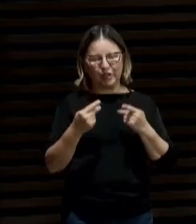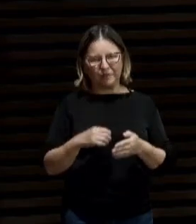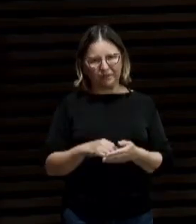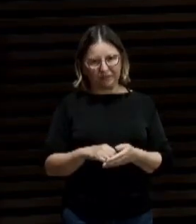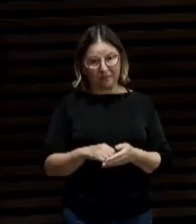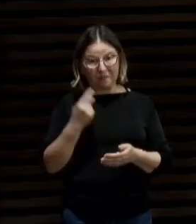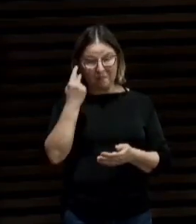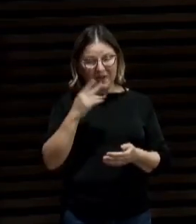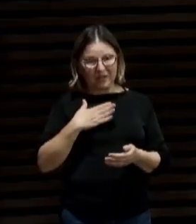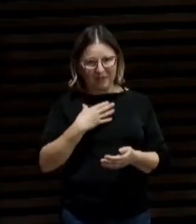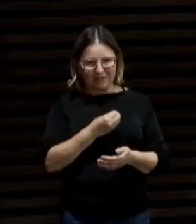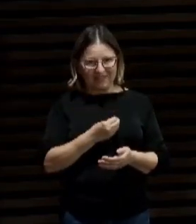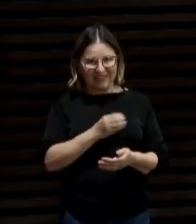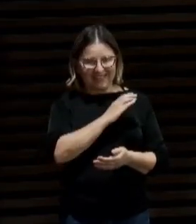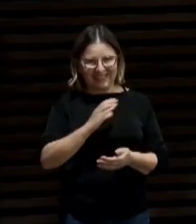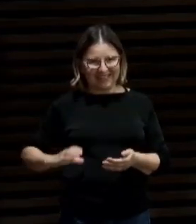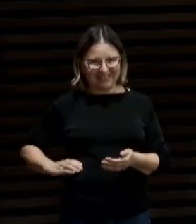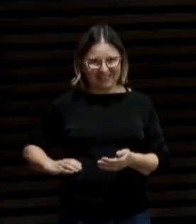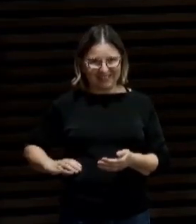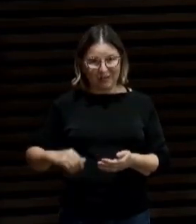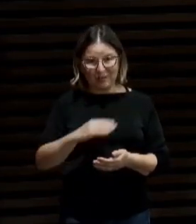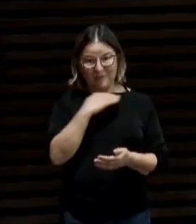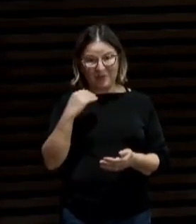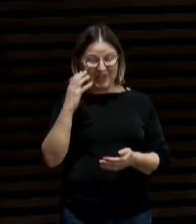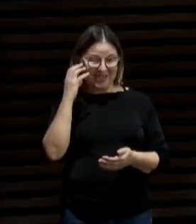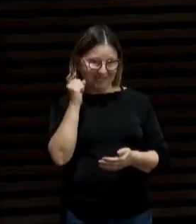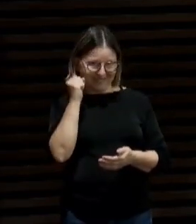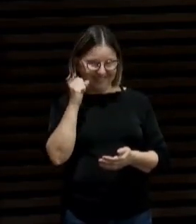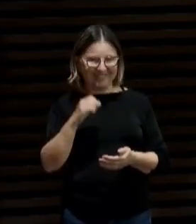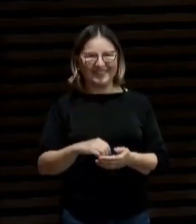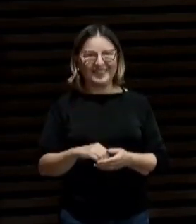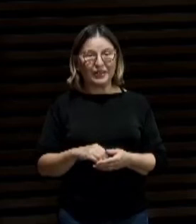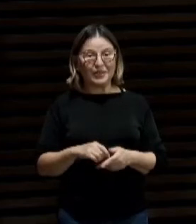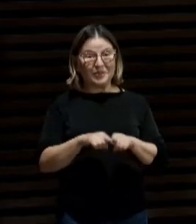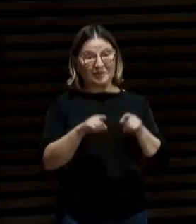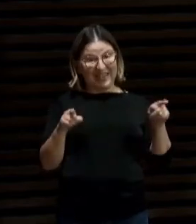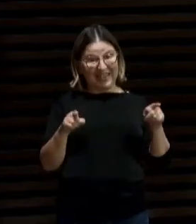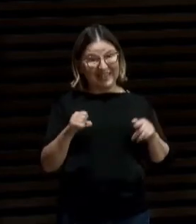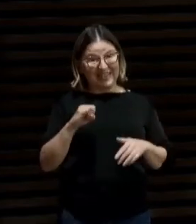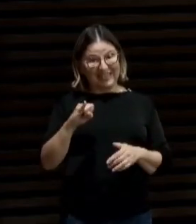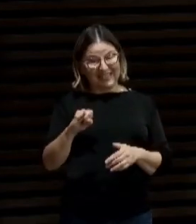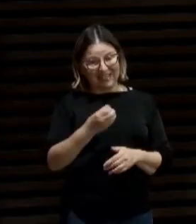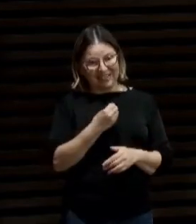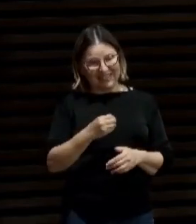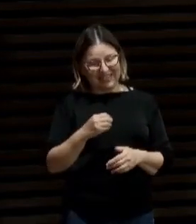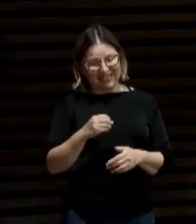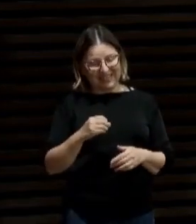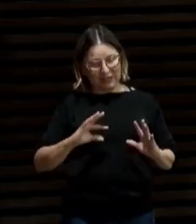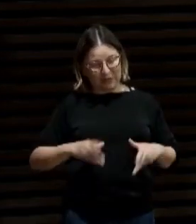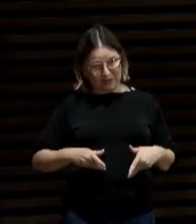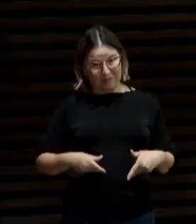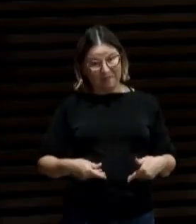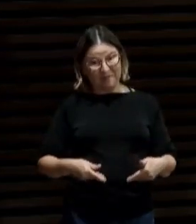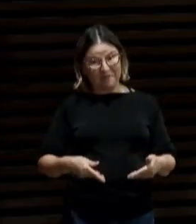para mim o viver é Cristo, e o morrer é lucro. Entretanto, se o viver na carne traz fruto para o meu